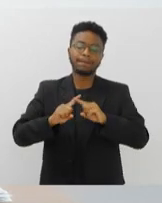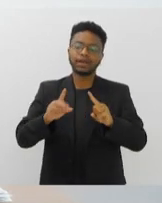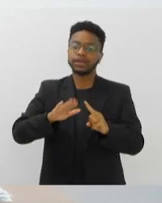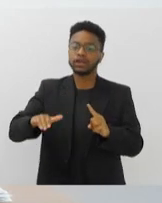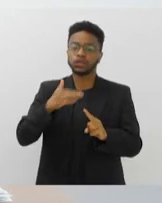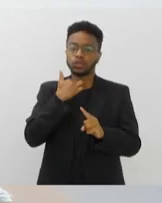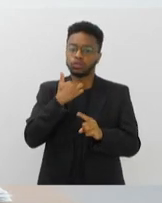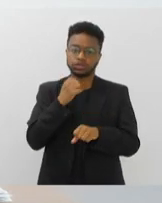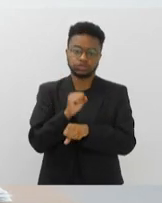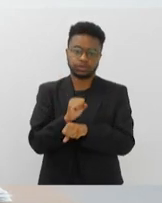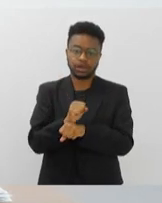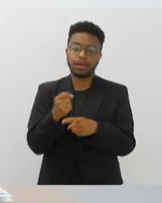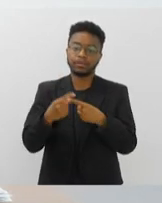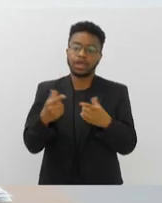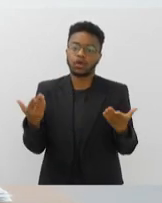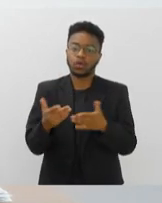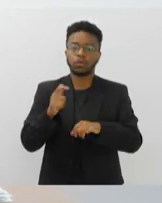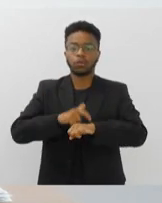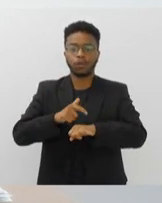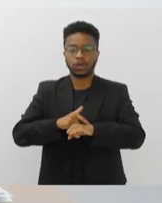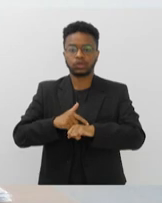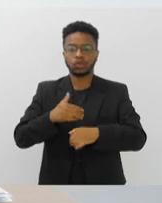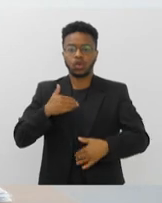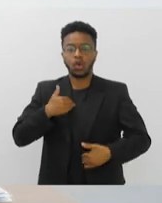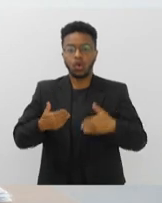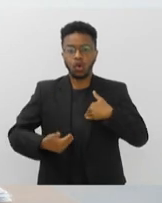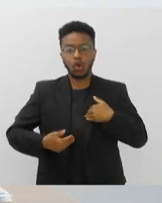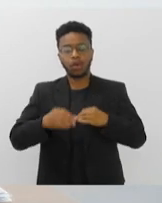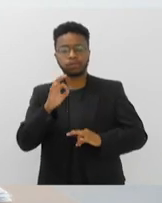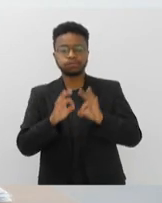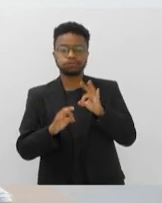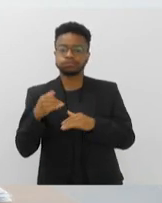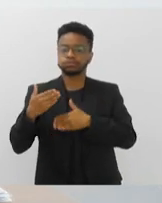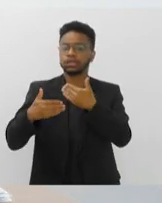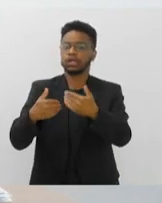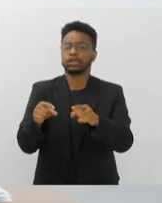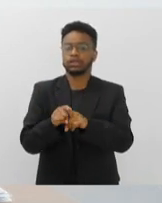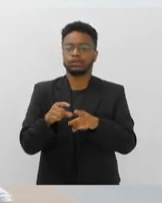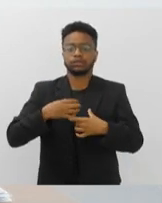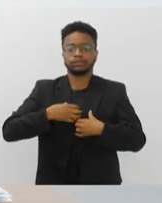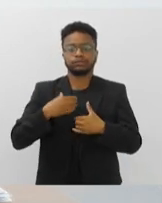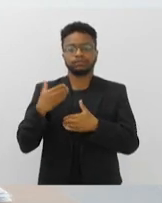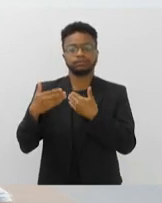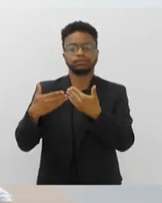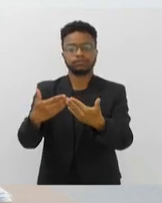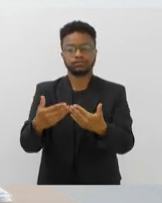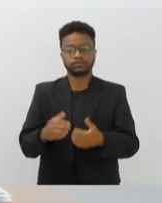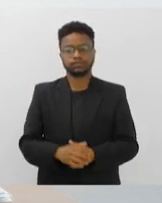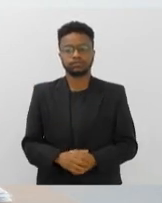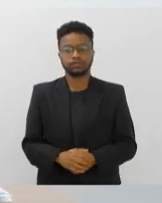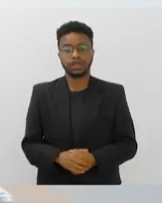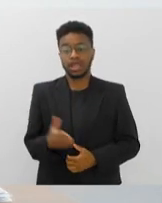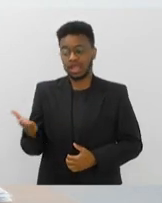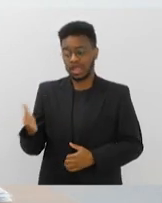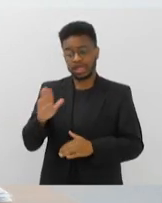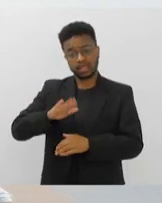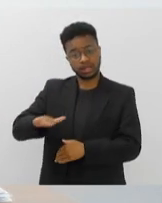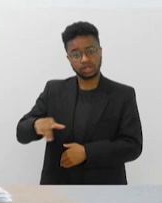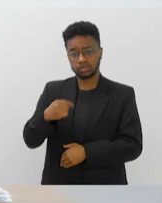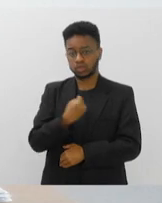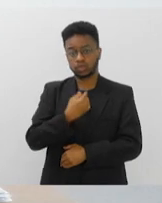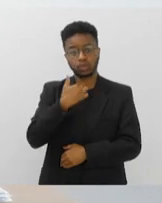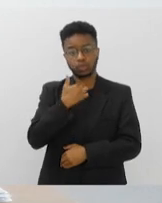momento que seus ossos estão se formando seu sangue também o está e seus sentidos estão se desenvolvendo a ela não podemos responder